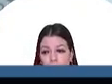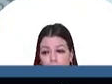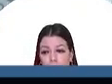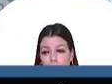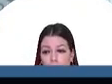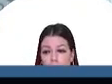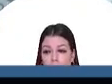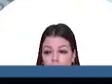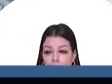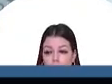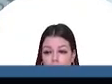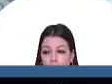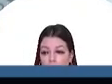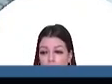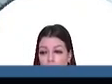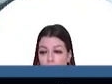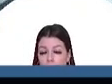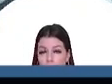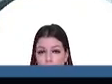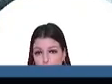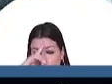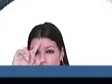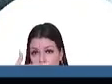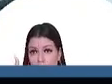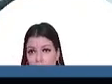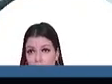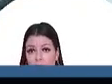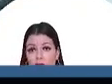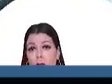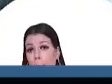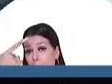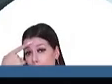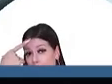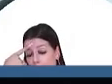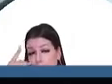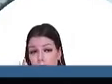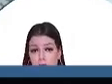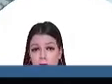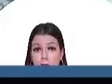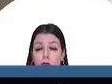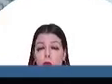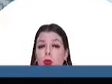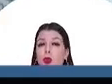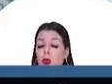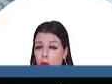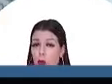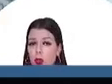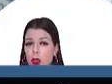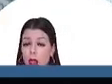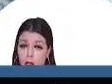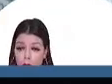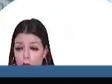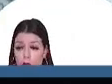sugestão para que a gente transforme esse dia 20 num momento de pensar um pouquinho em tudo o que está acontecendo com os alunos e a família.